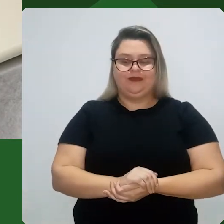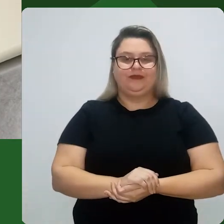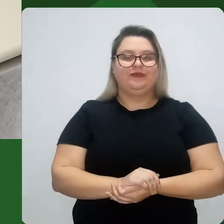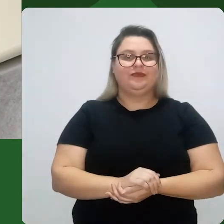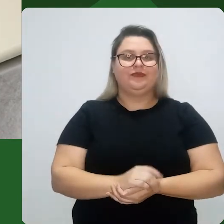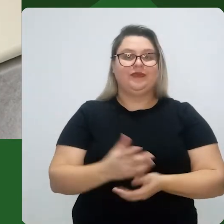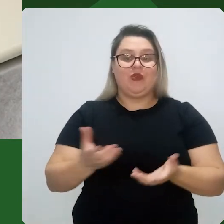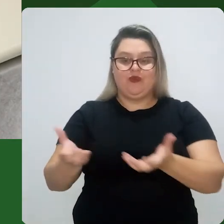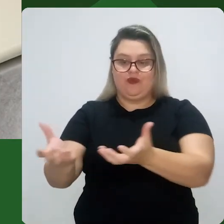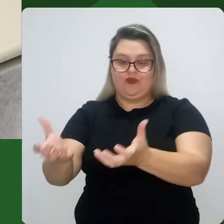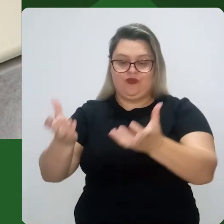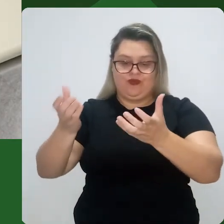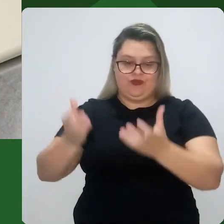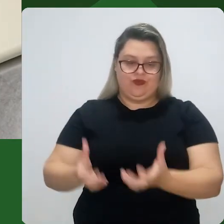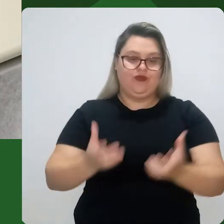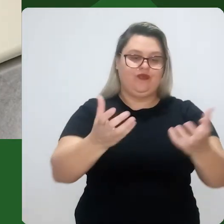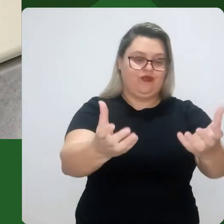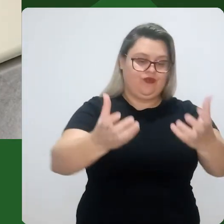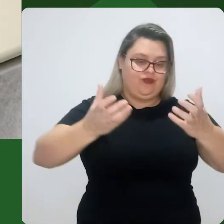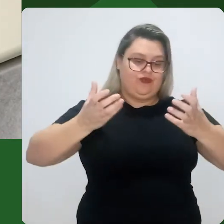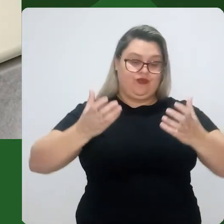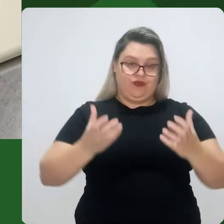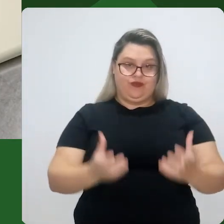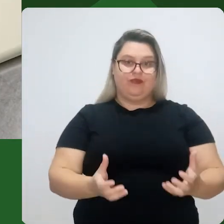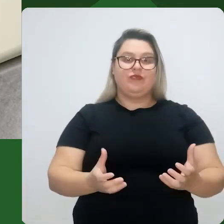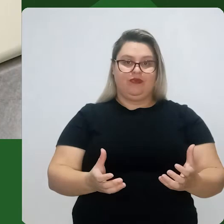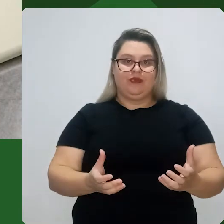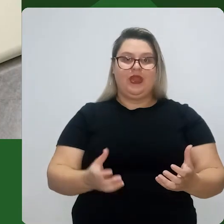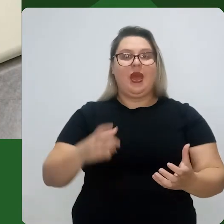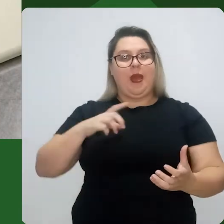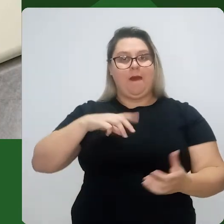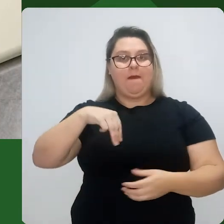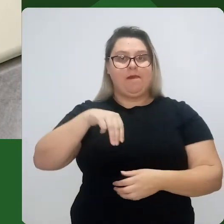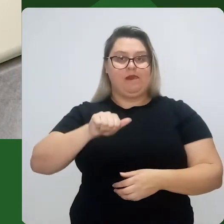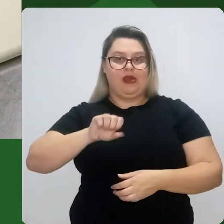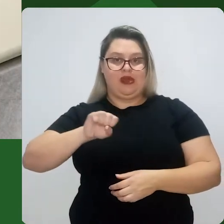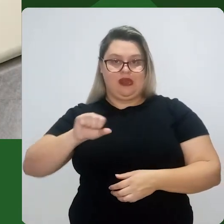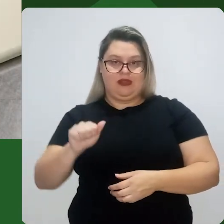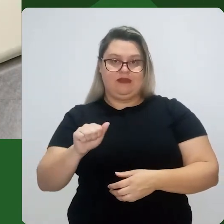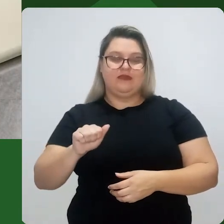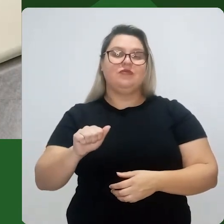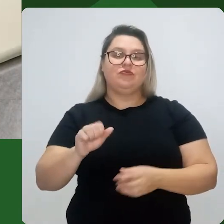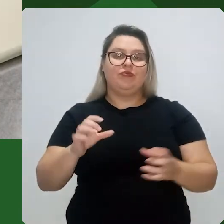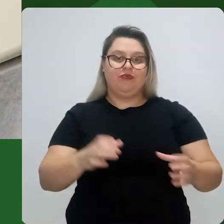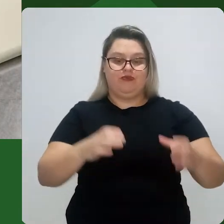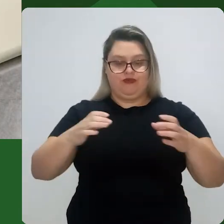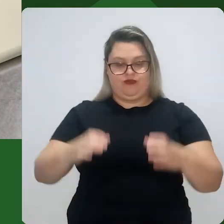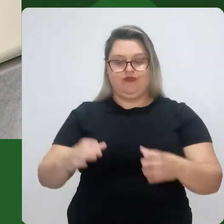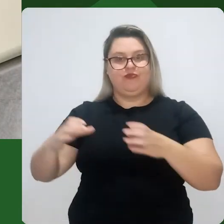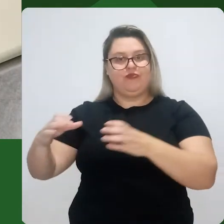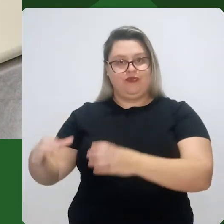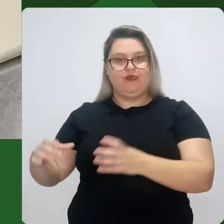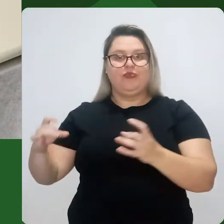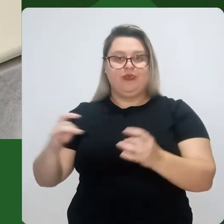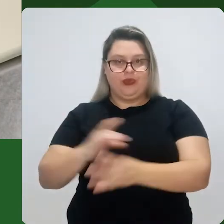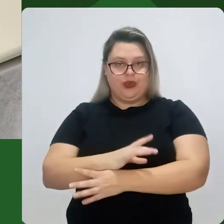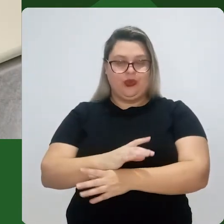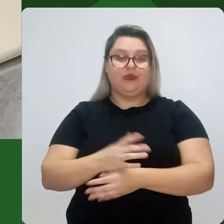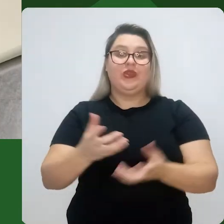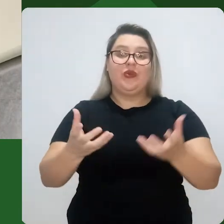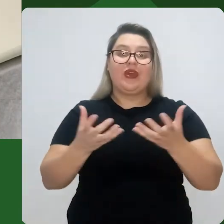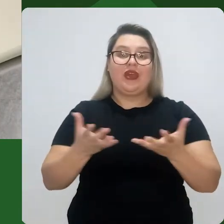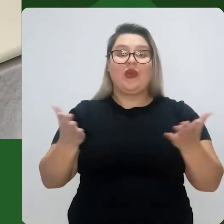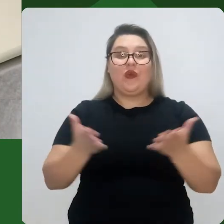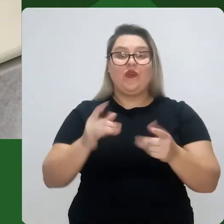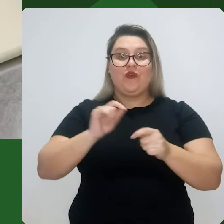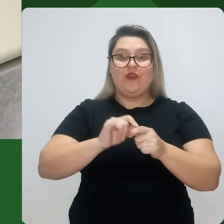Retirado do forno, eu retirei a massa da forma e como eu quero